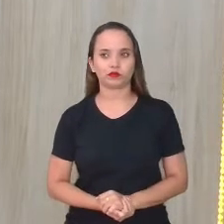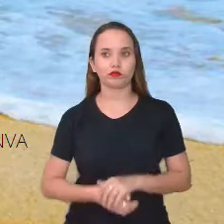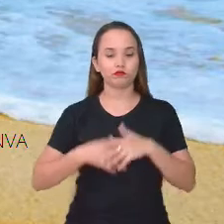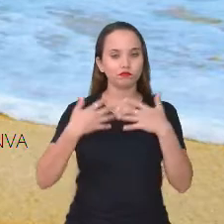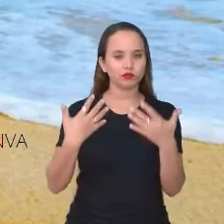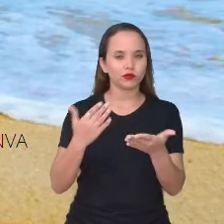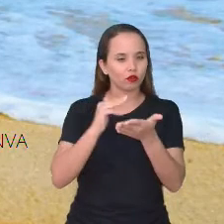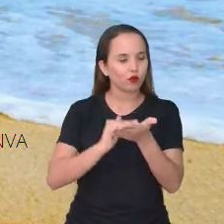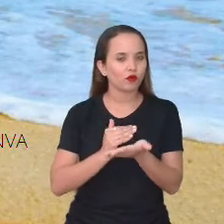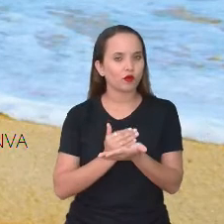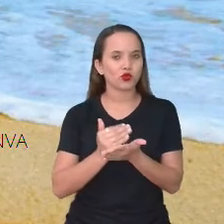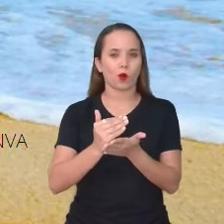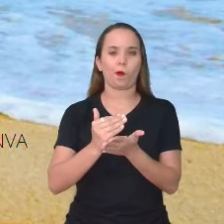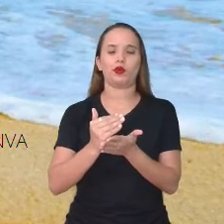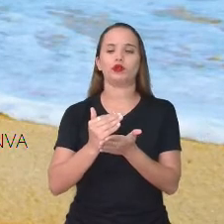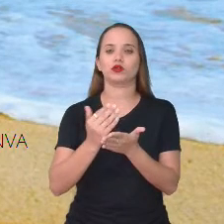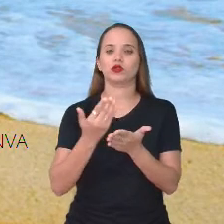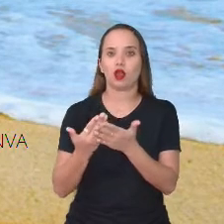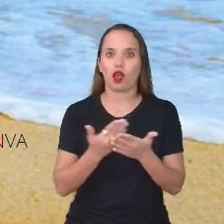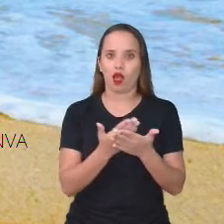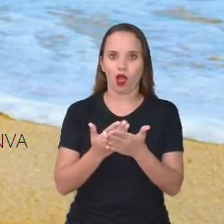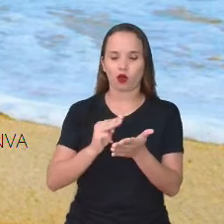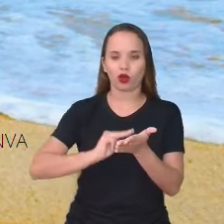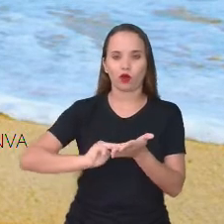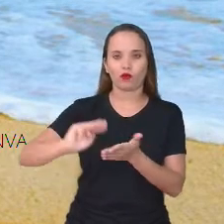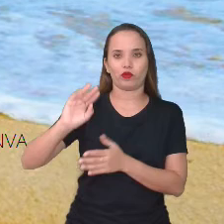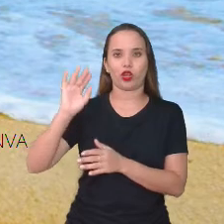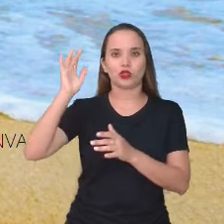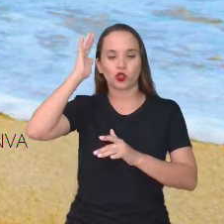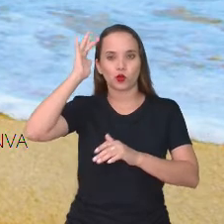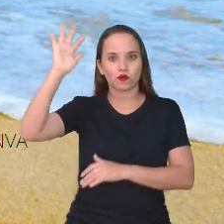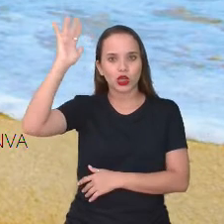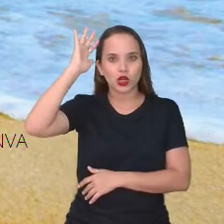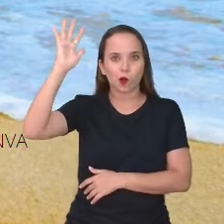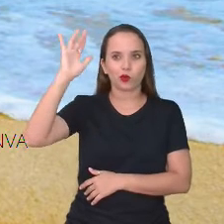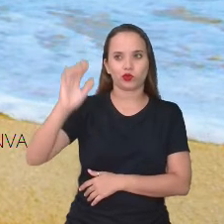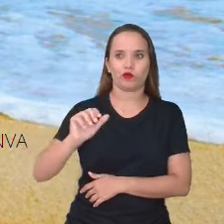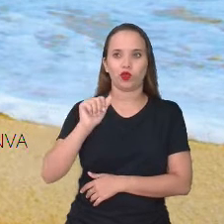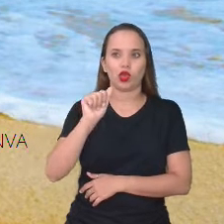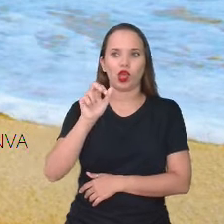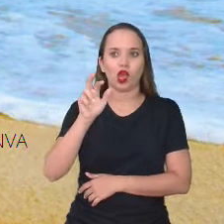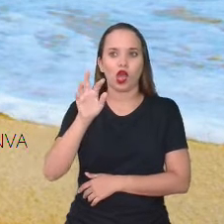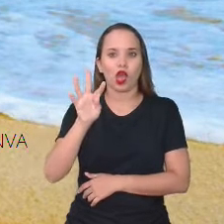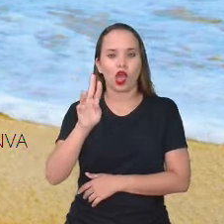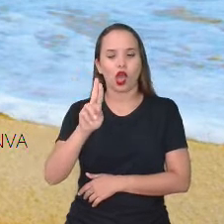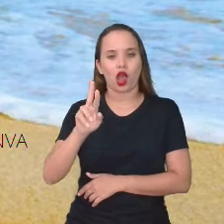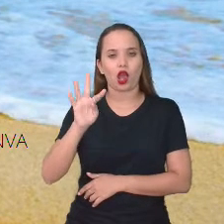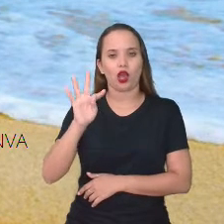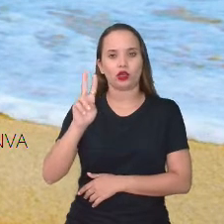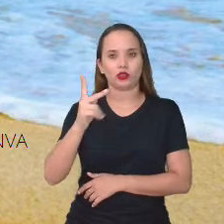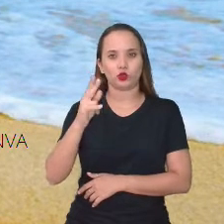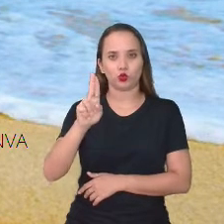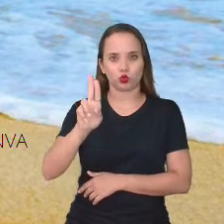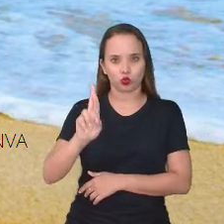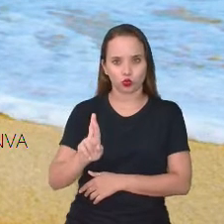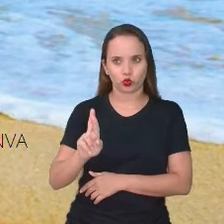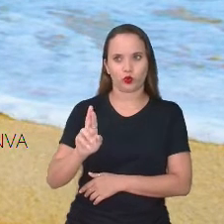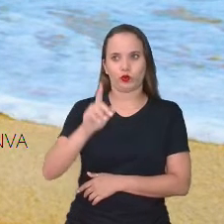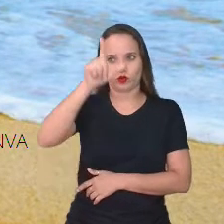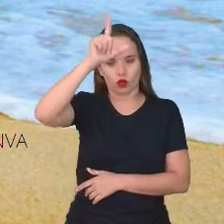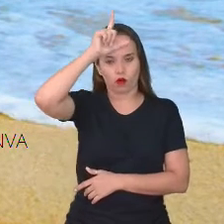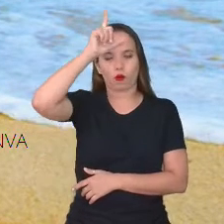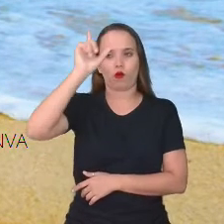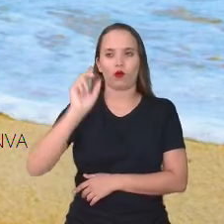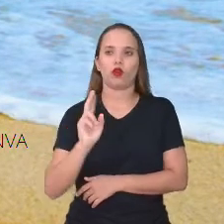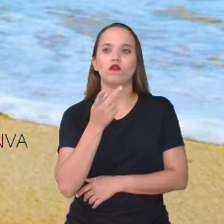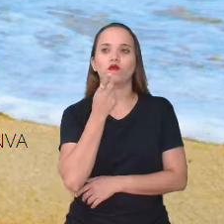Então, começamos a nossa aula com a frase do filósofo Arthur Schopenhauer, e ele diz que o maior erro que